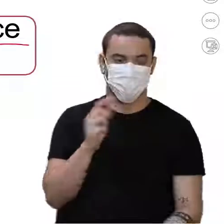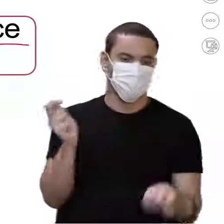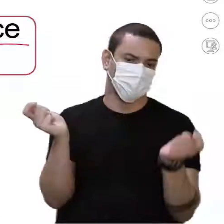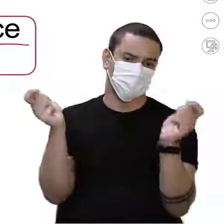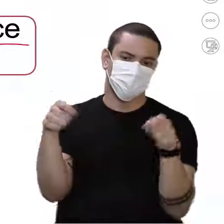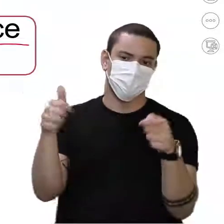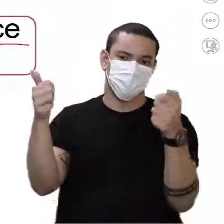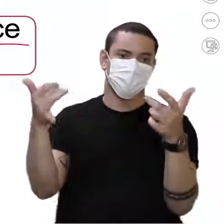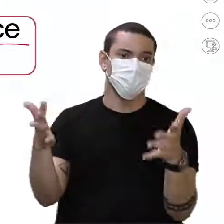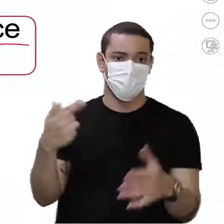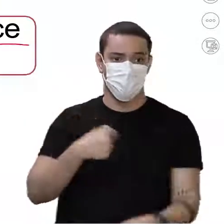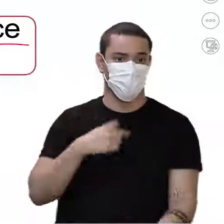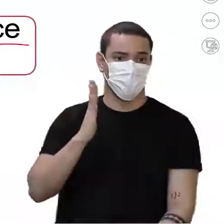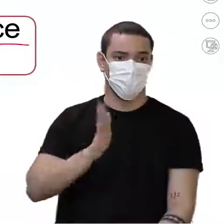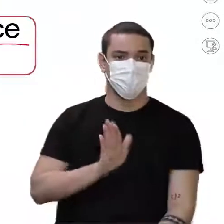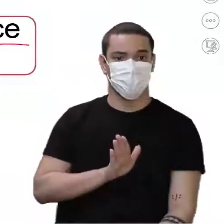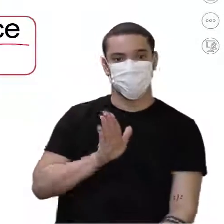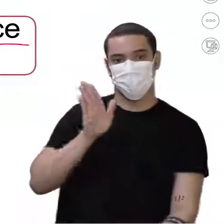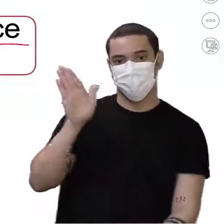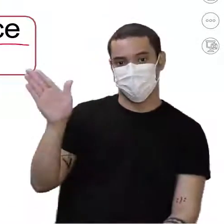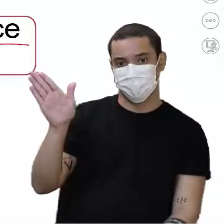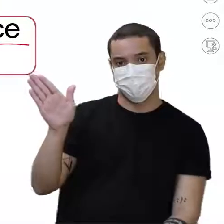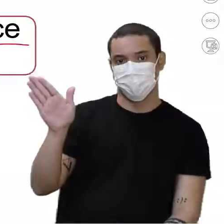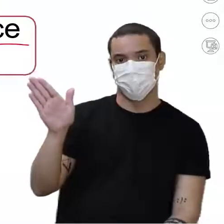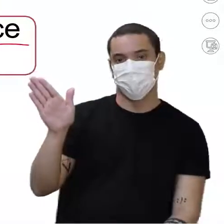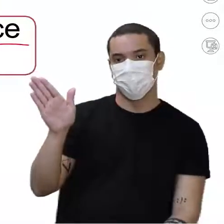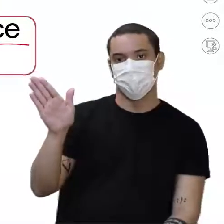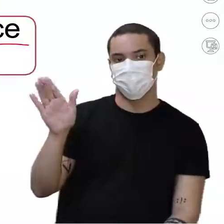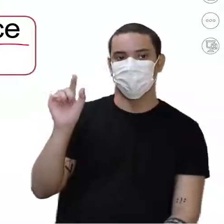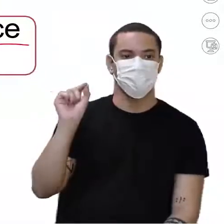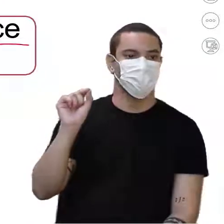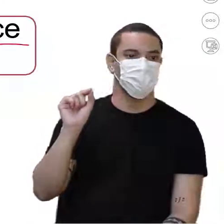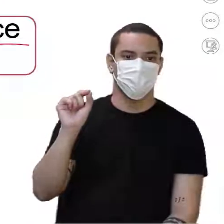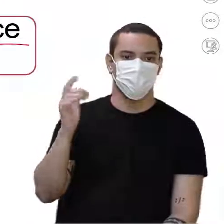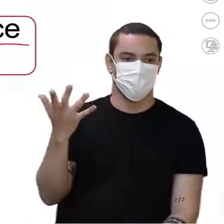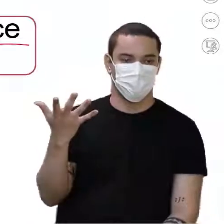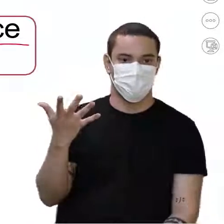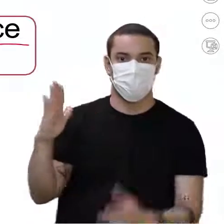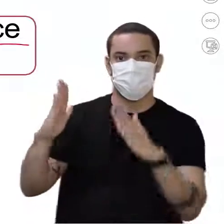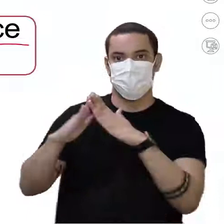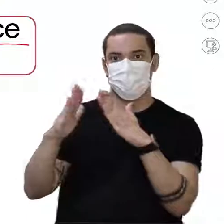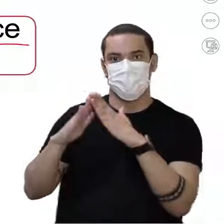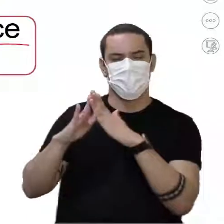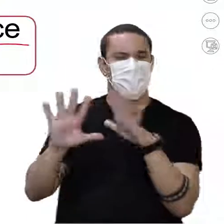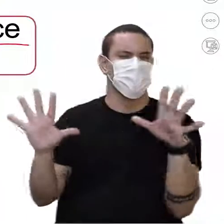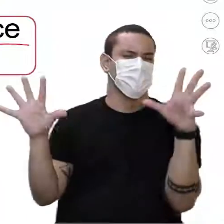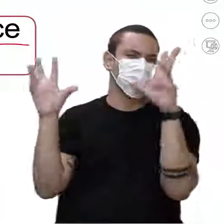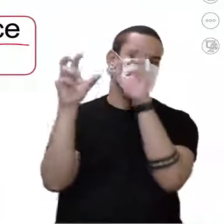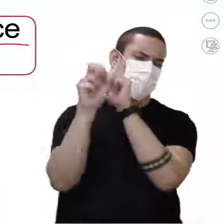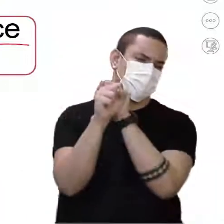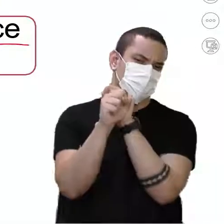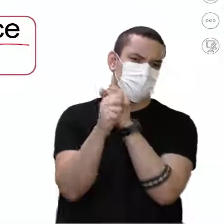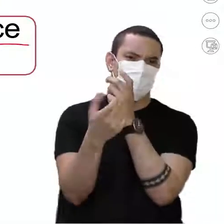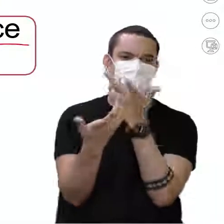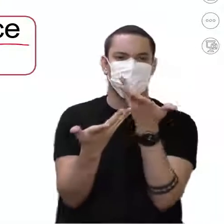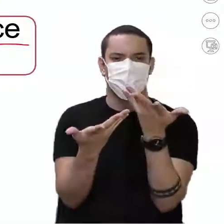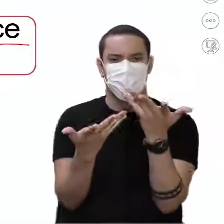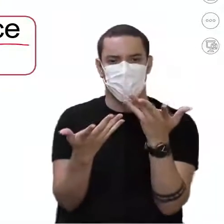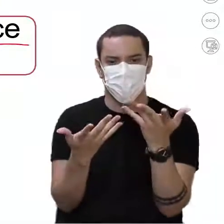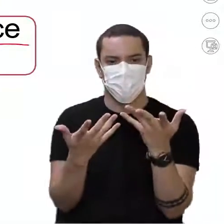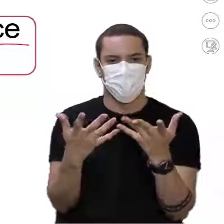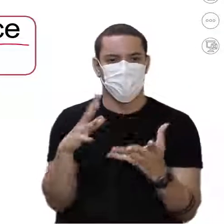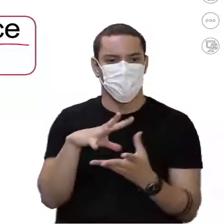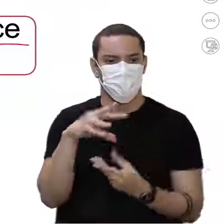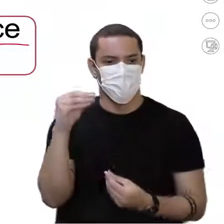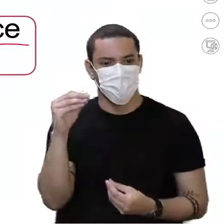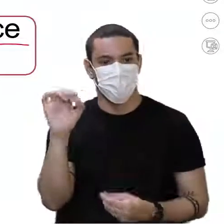poderia dizer que eu já fui num waterfall. Então, the most interesting place I've been to is a waterfall. O